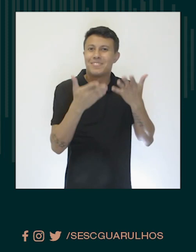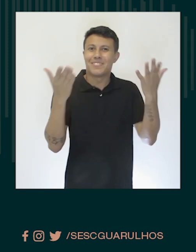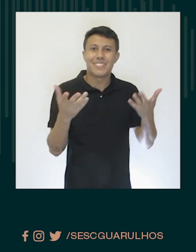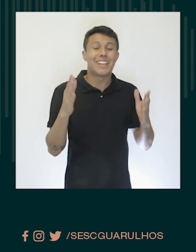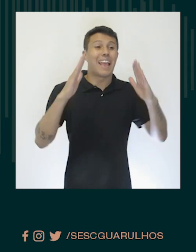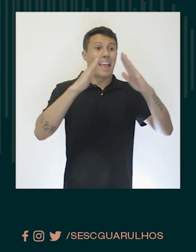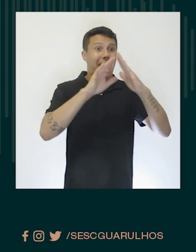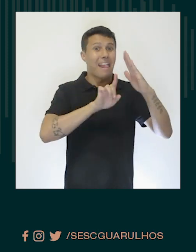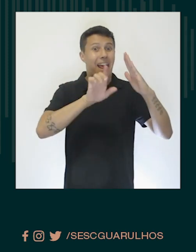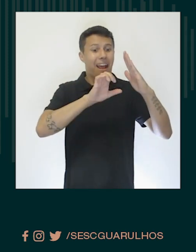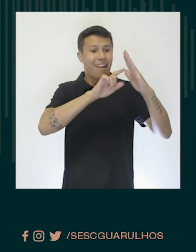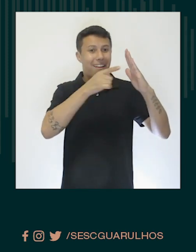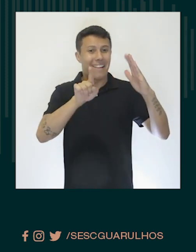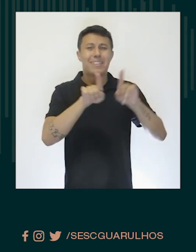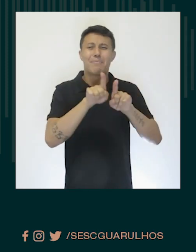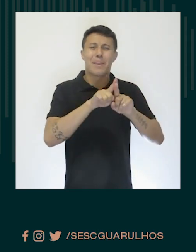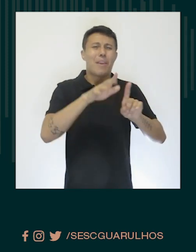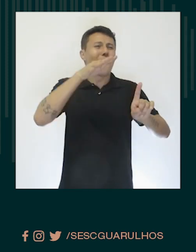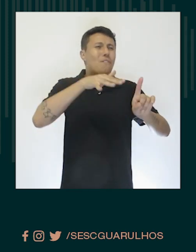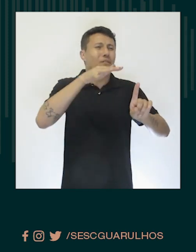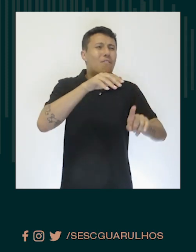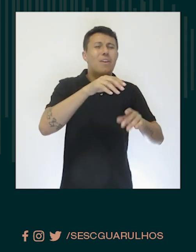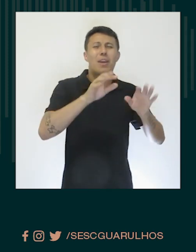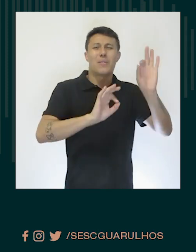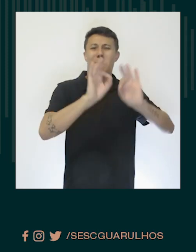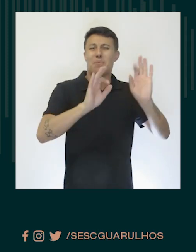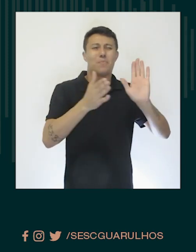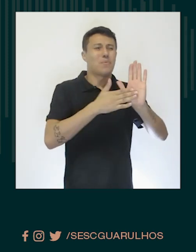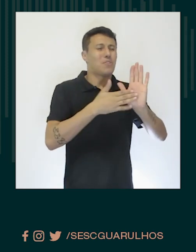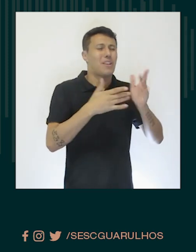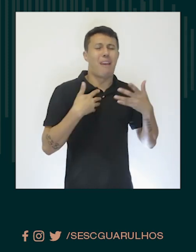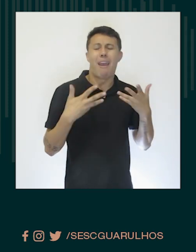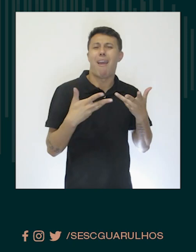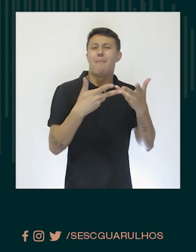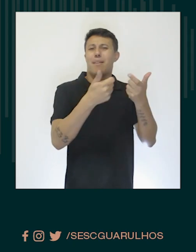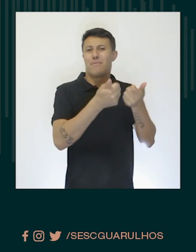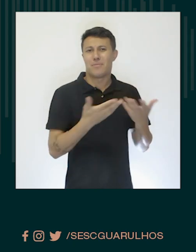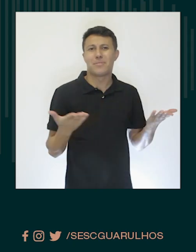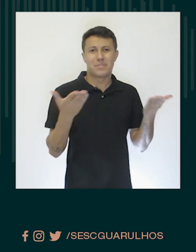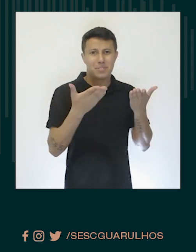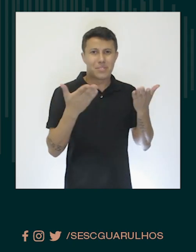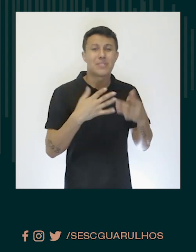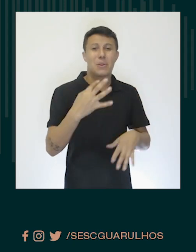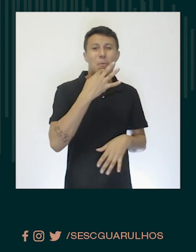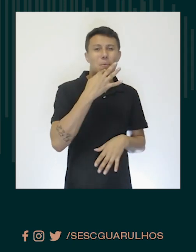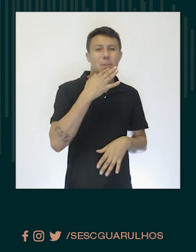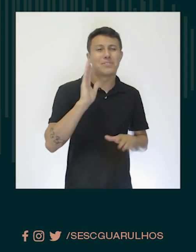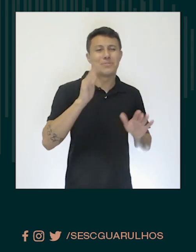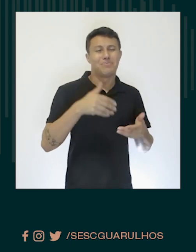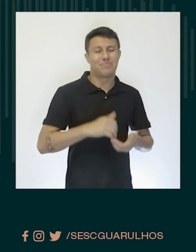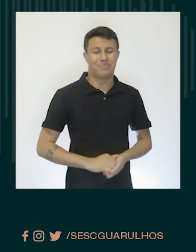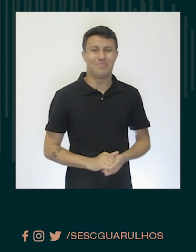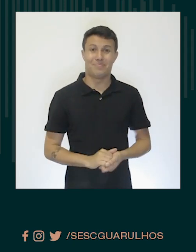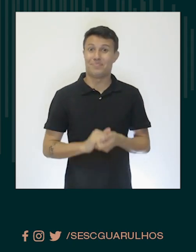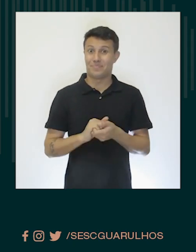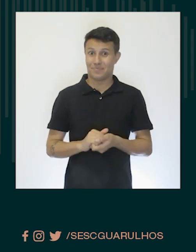também morava lá na casa. Enfim, sou fã do Projeto Essência. Vai lá, pesquisem, procurem saber o que é, quem não conhece.